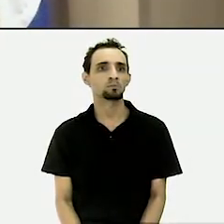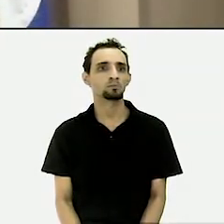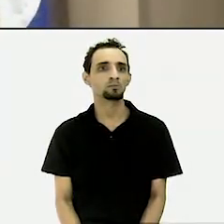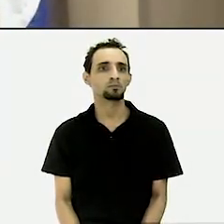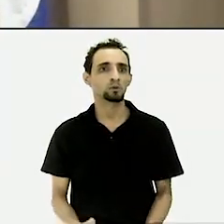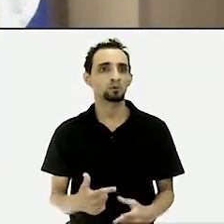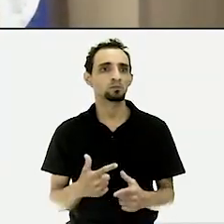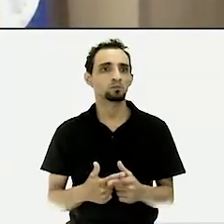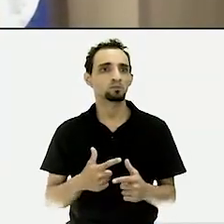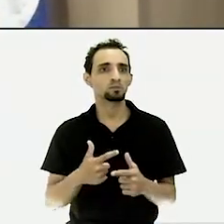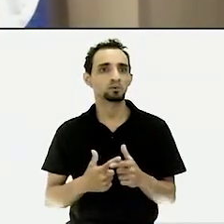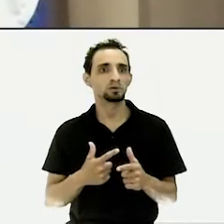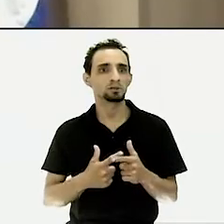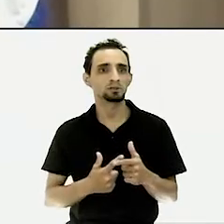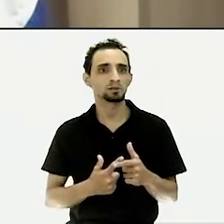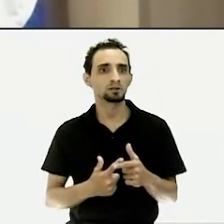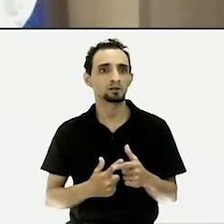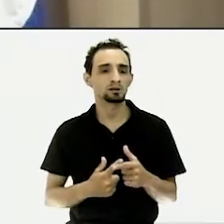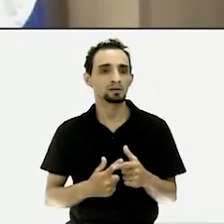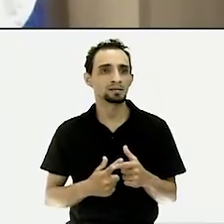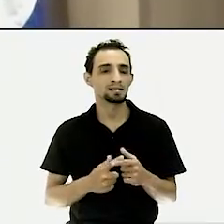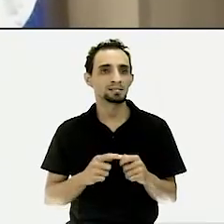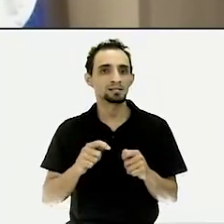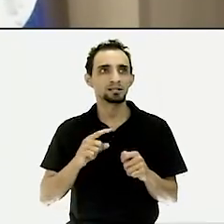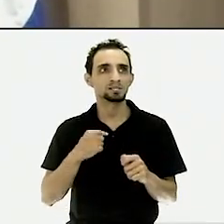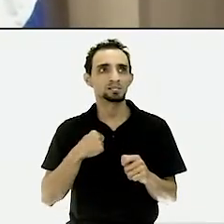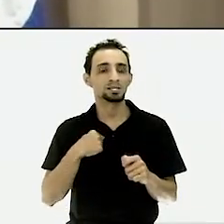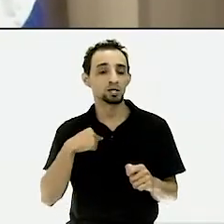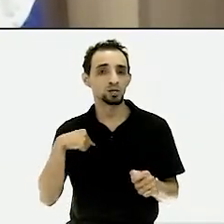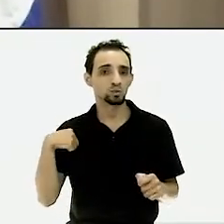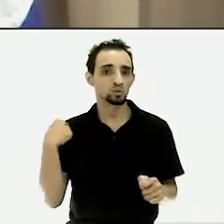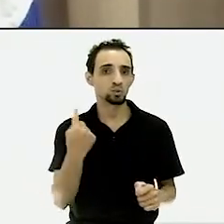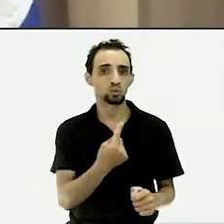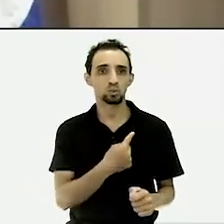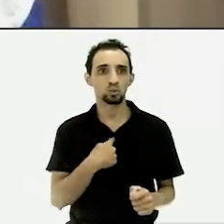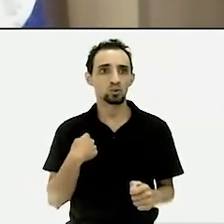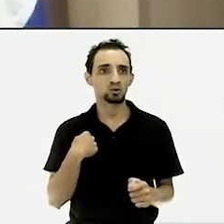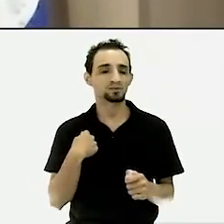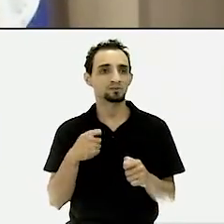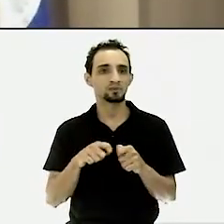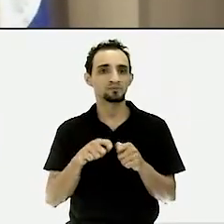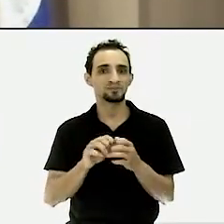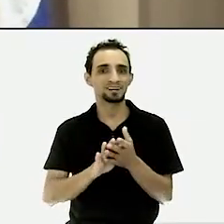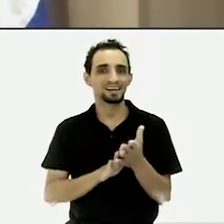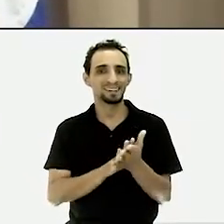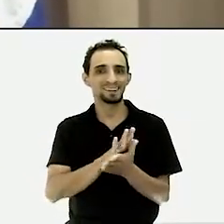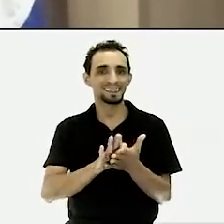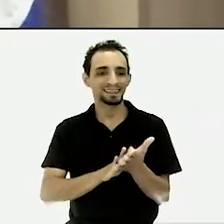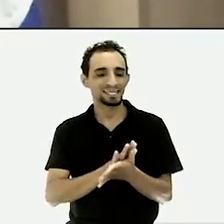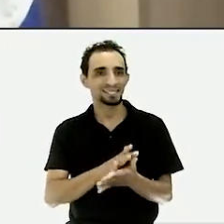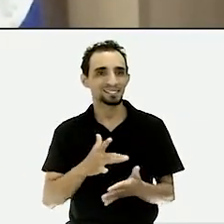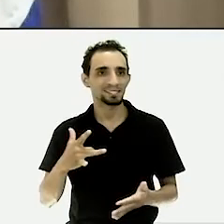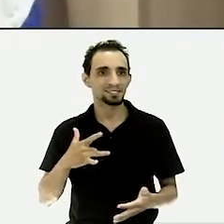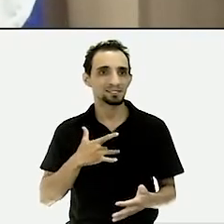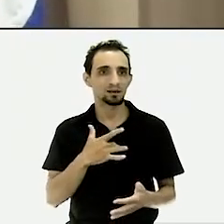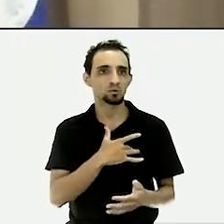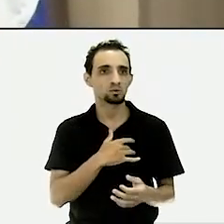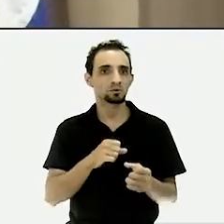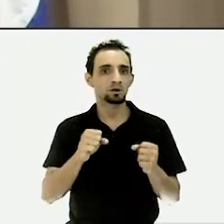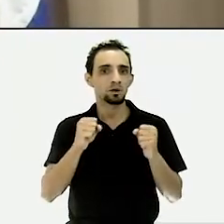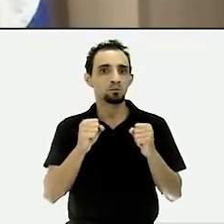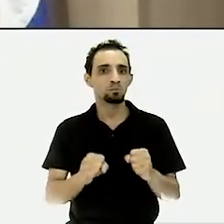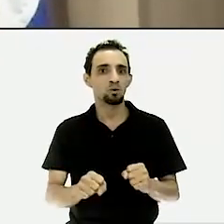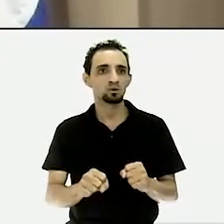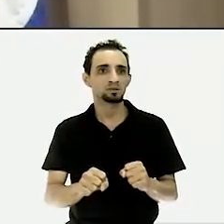saúde, falta de exames, de medicação, o índice de mortalidade, é isso que eu queria dizer, o